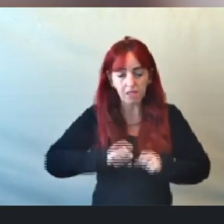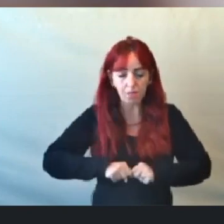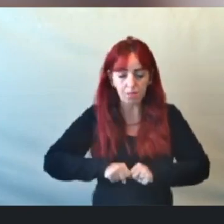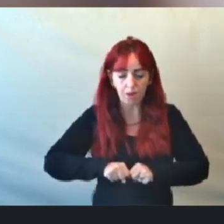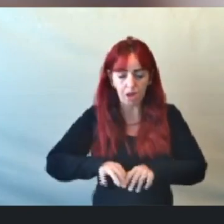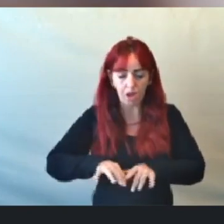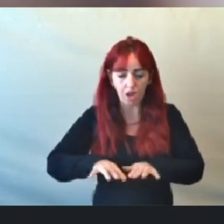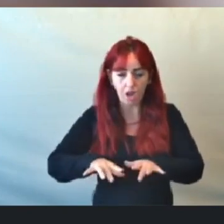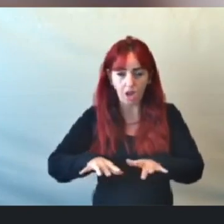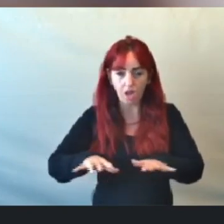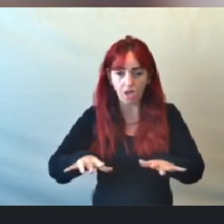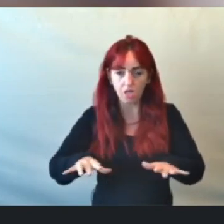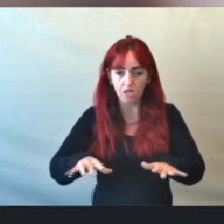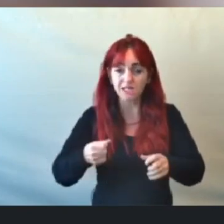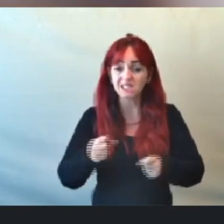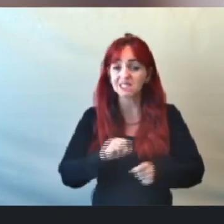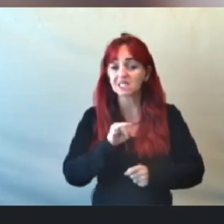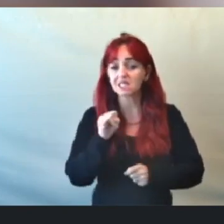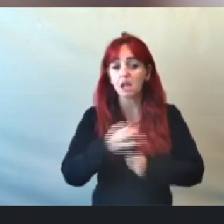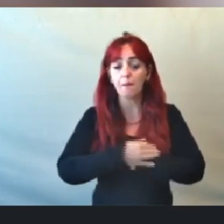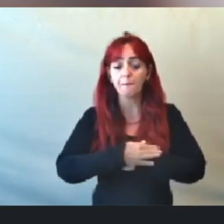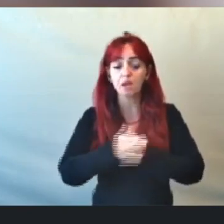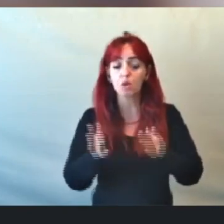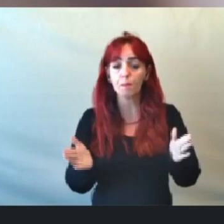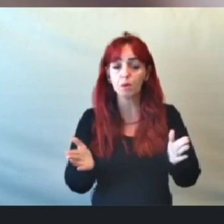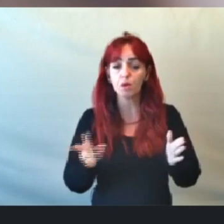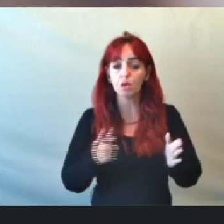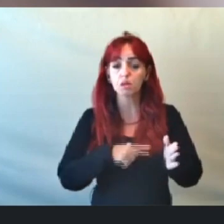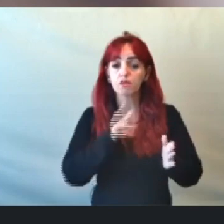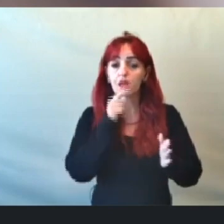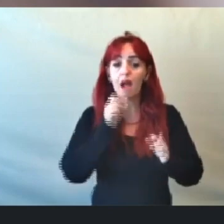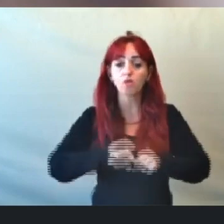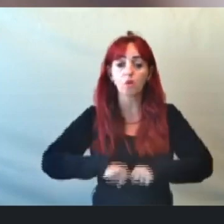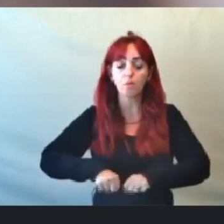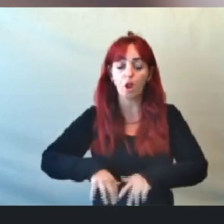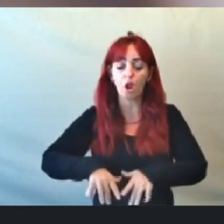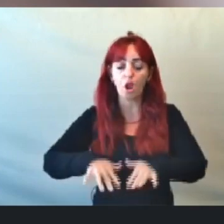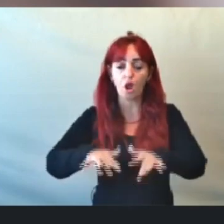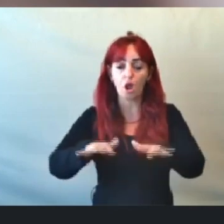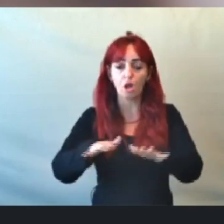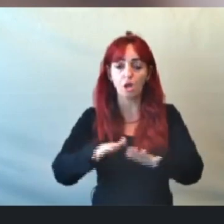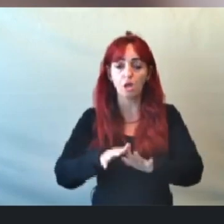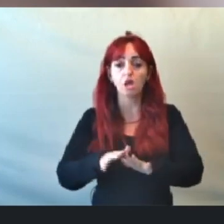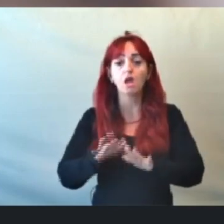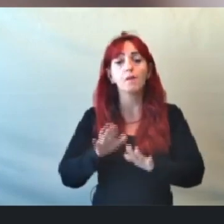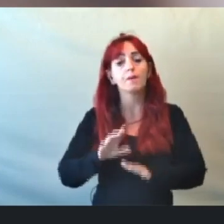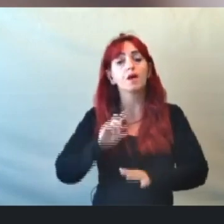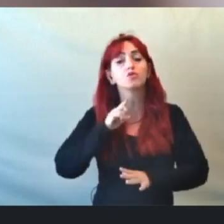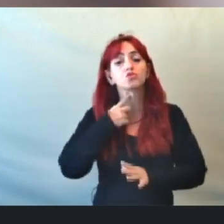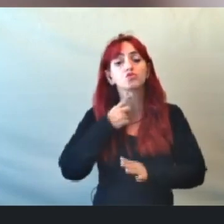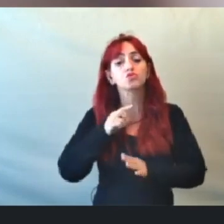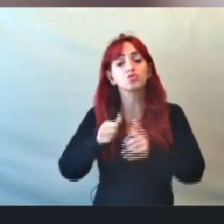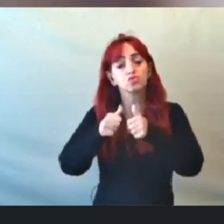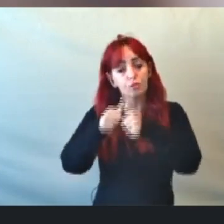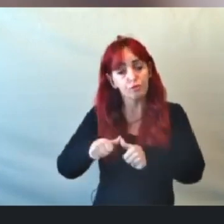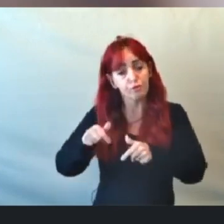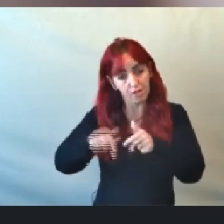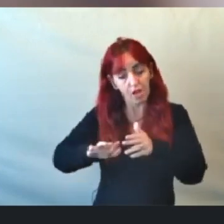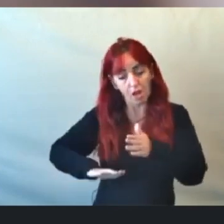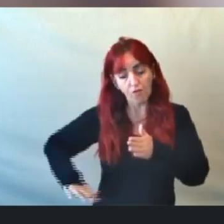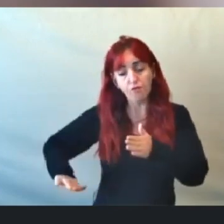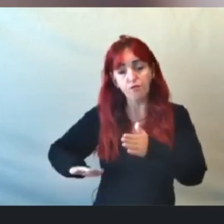comportas seria volume de água. O sedimento permanece no fundo da lagoa, fica preso no fundo da